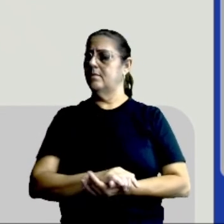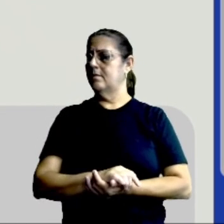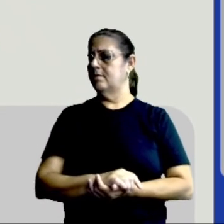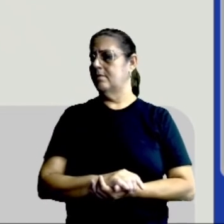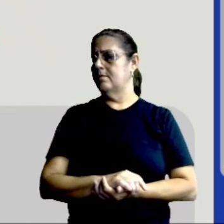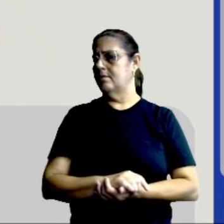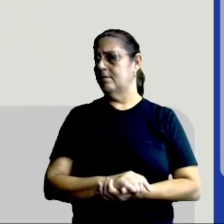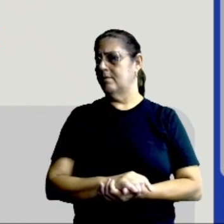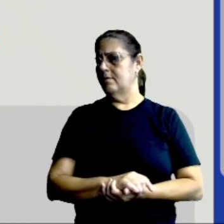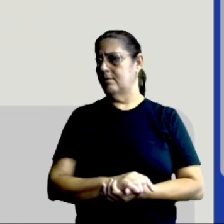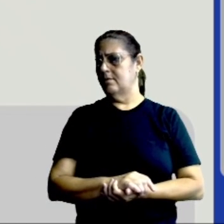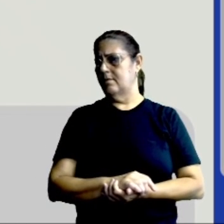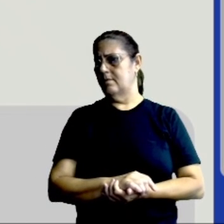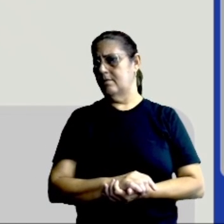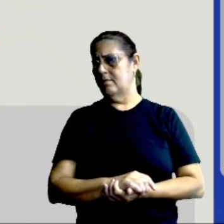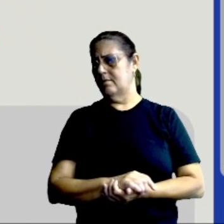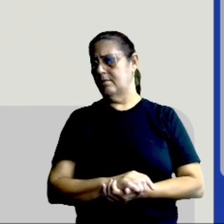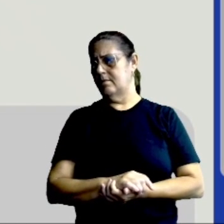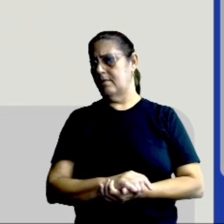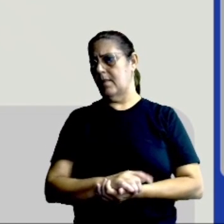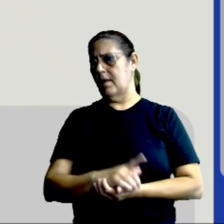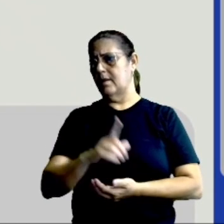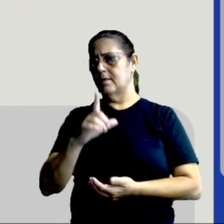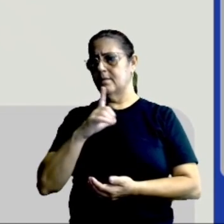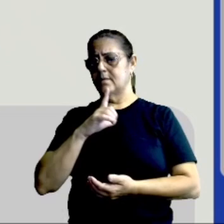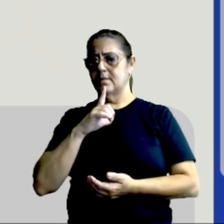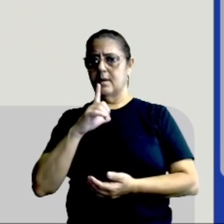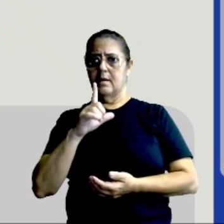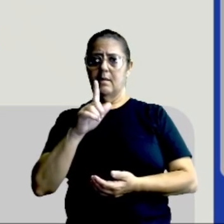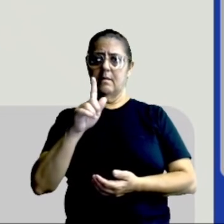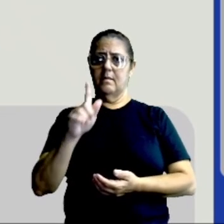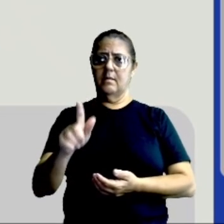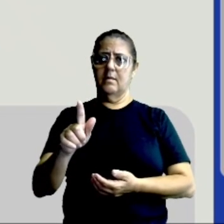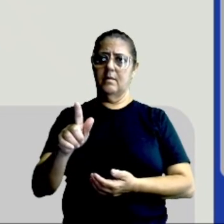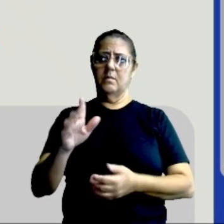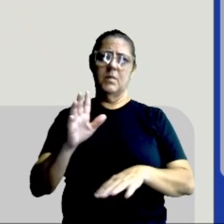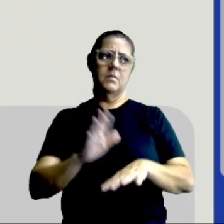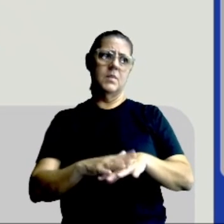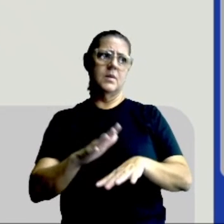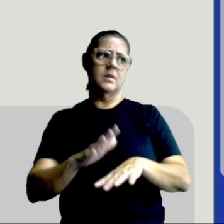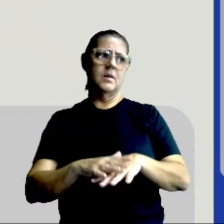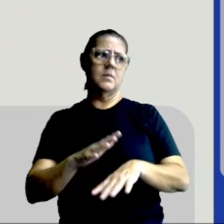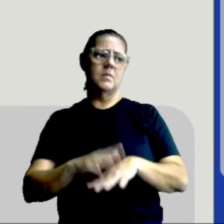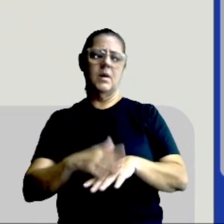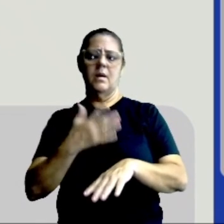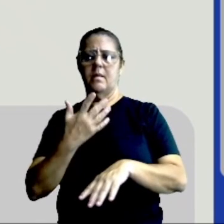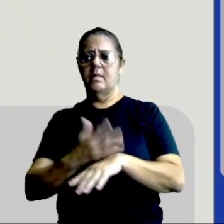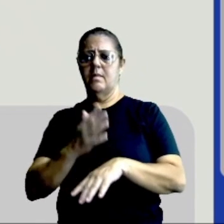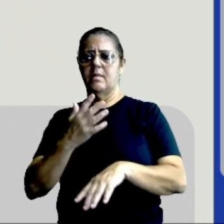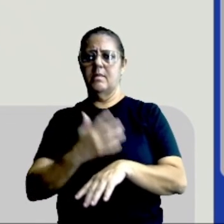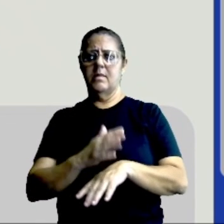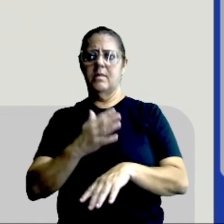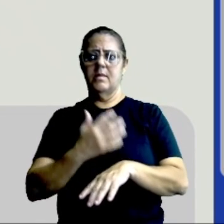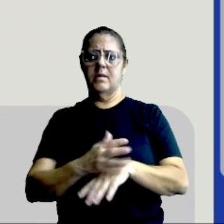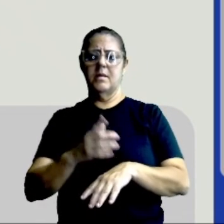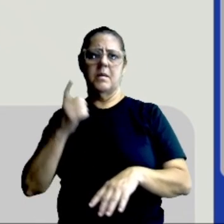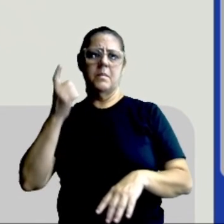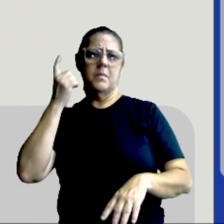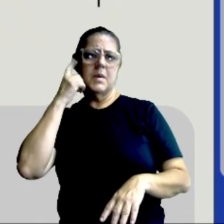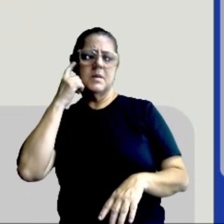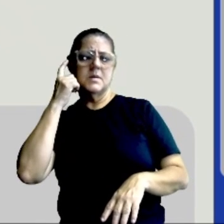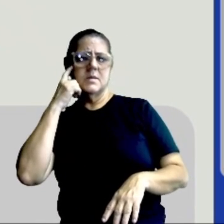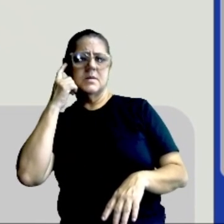peso de 150 gramas. Ok, pessoal? E matemática é isso, é treino, é